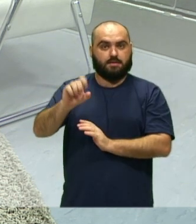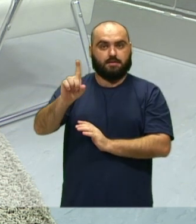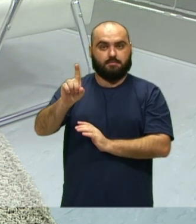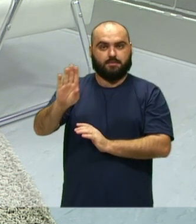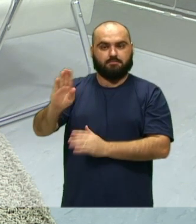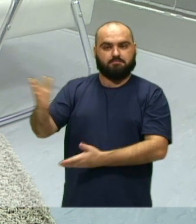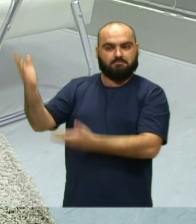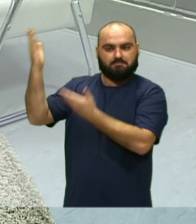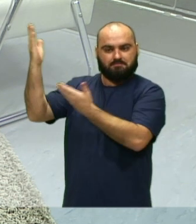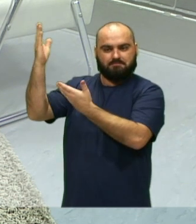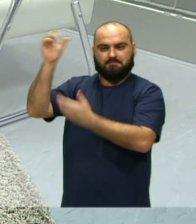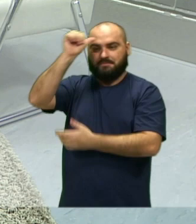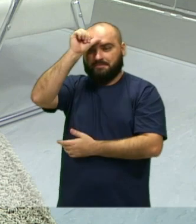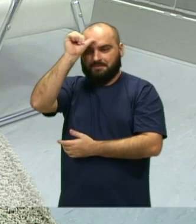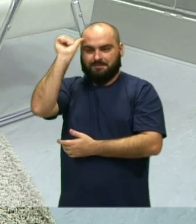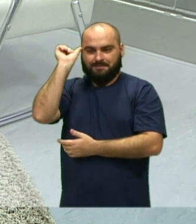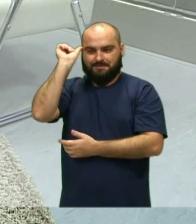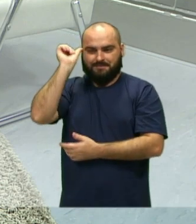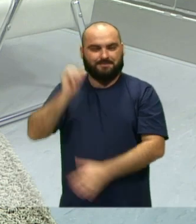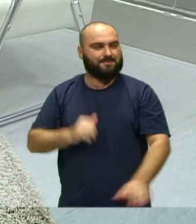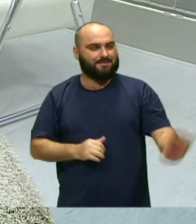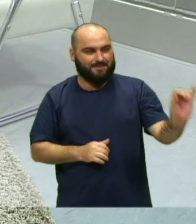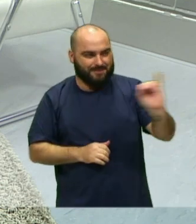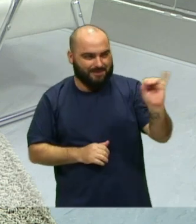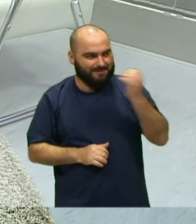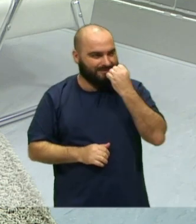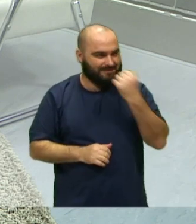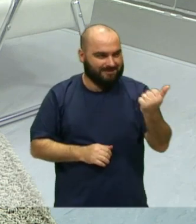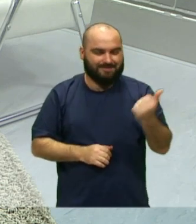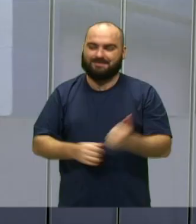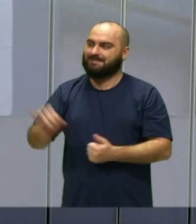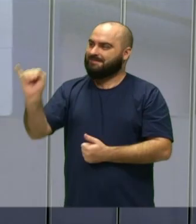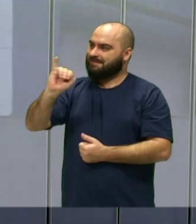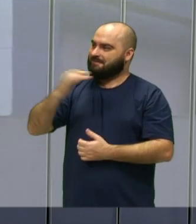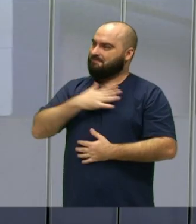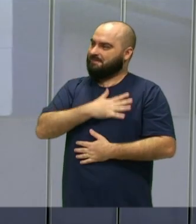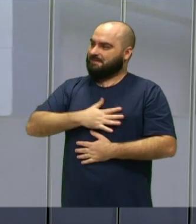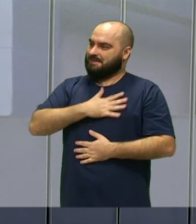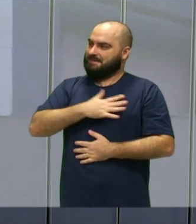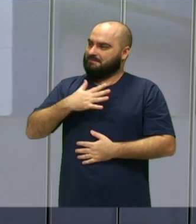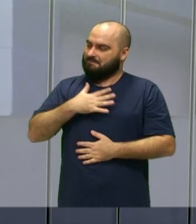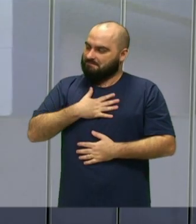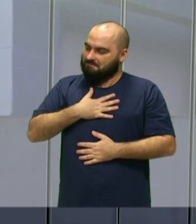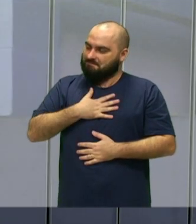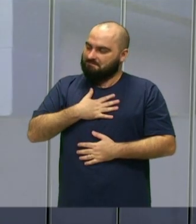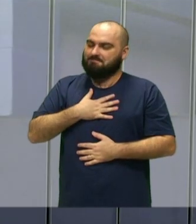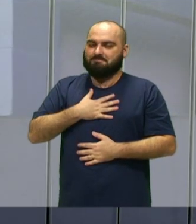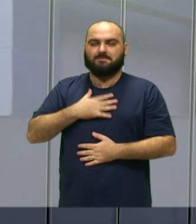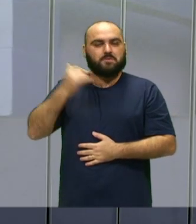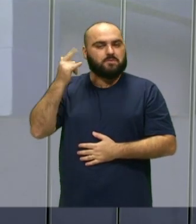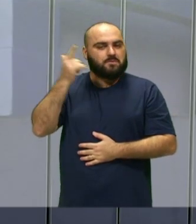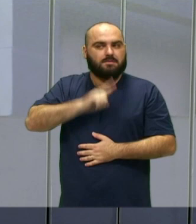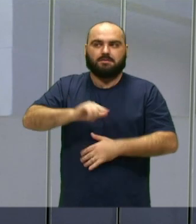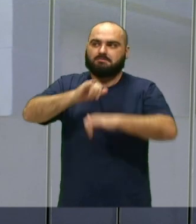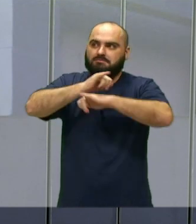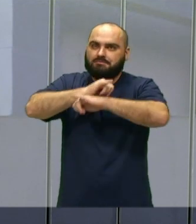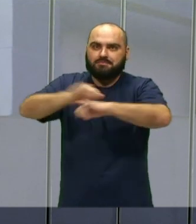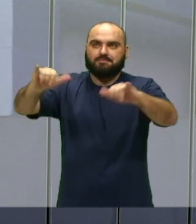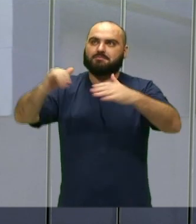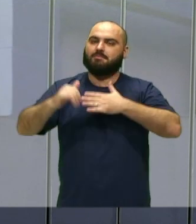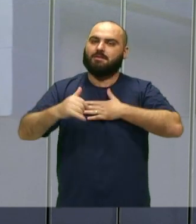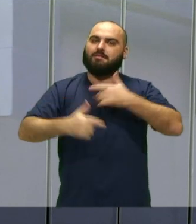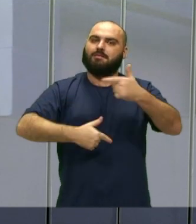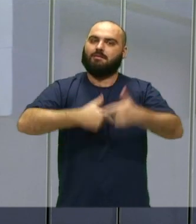Ana Carolina. Olá, vereadora. Prazer recebê-la novamente aqui no estúdio. Um grande prazer meu também, Maurício. A gente poder divulgar nosso trabalho